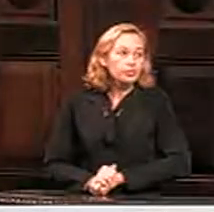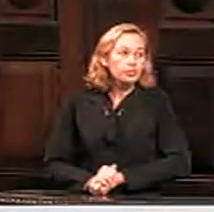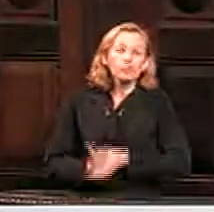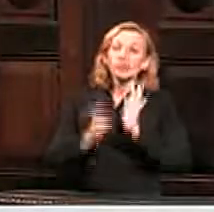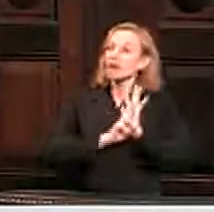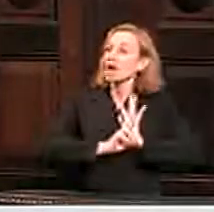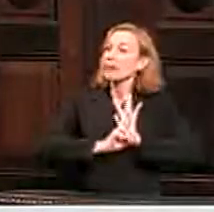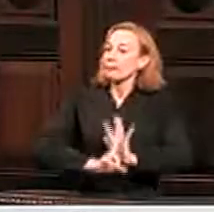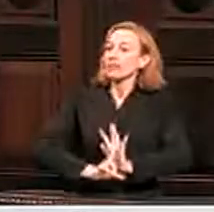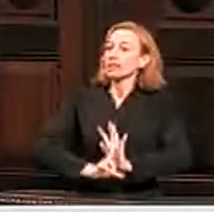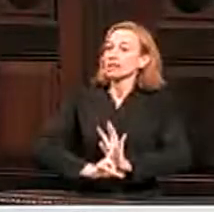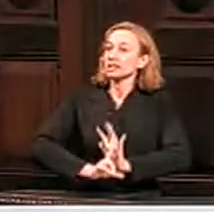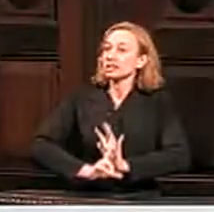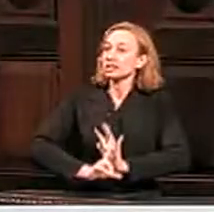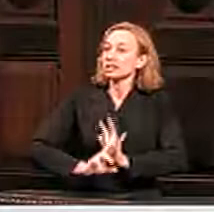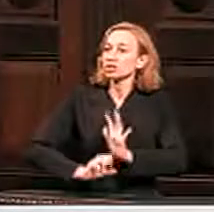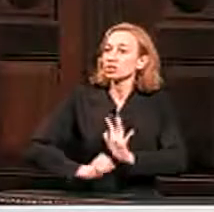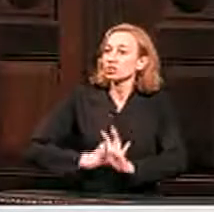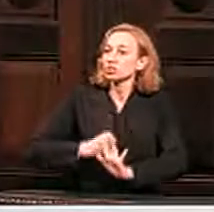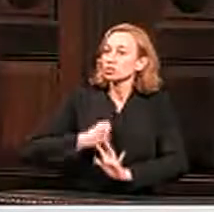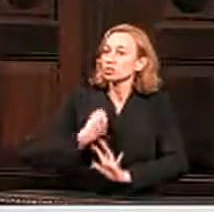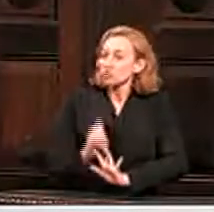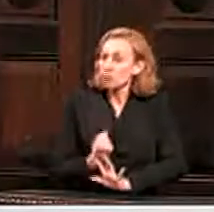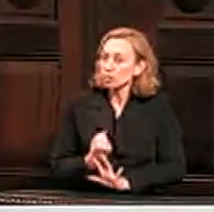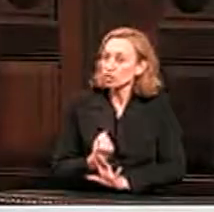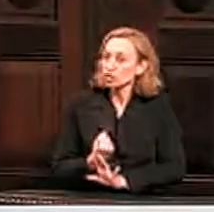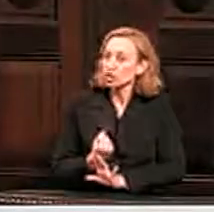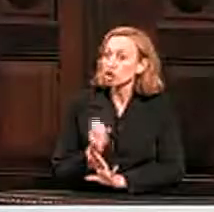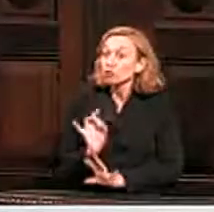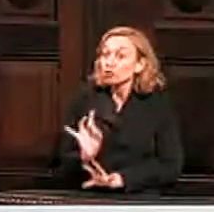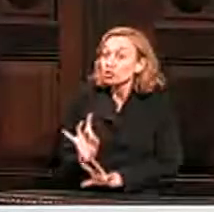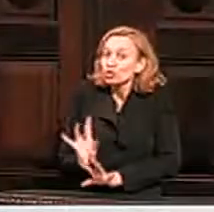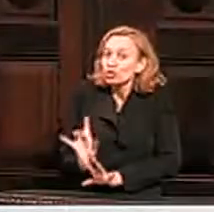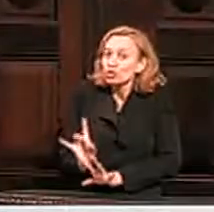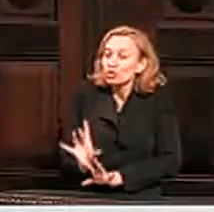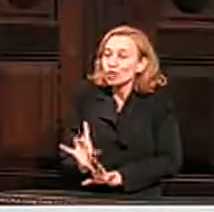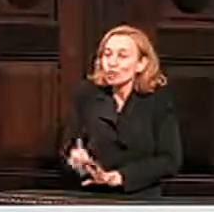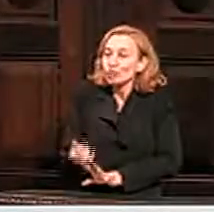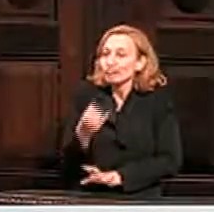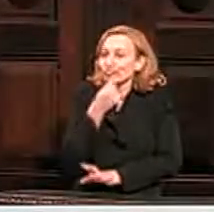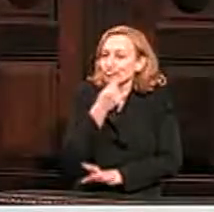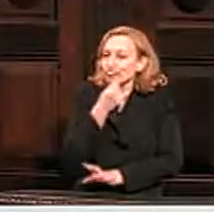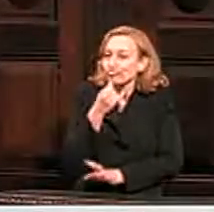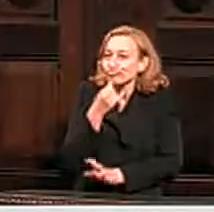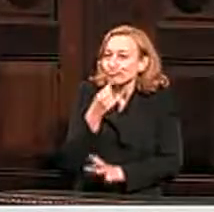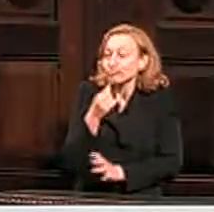representa uma atitude de assodamento do governo do Estado do Rio de Janeiro.